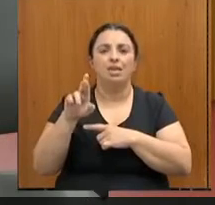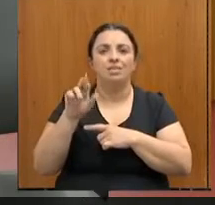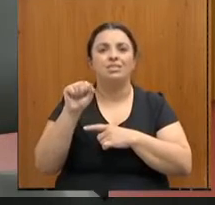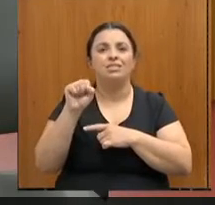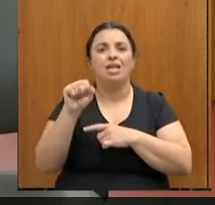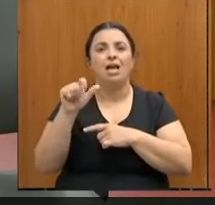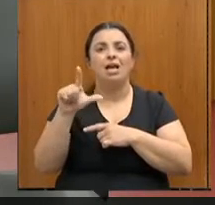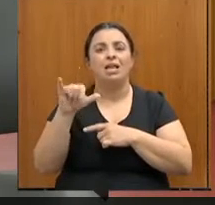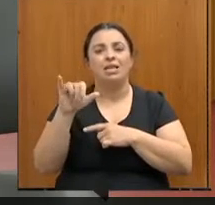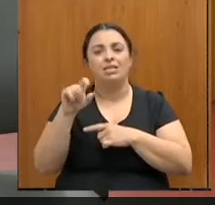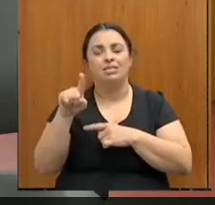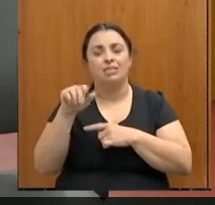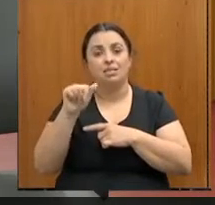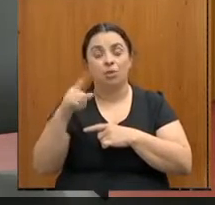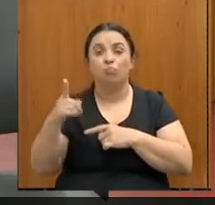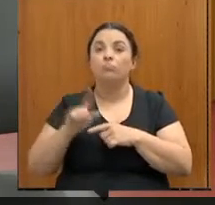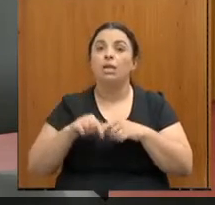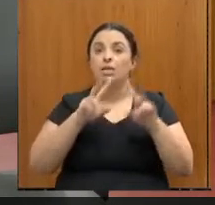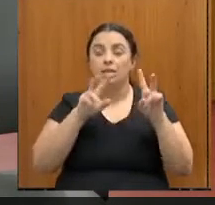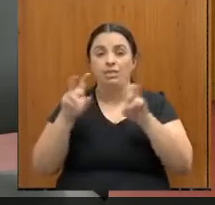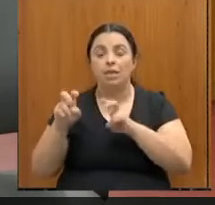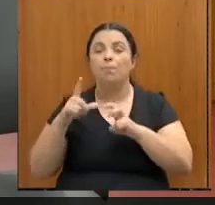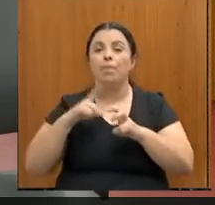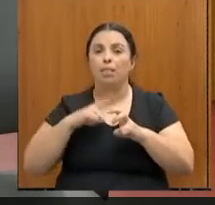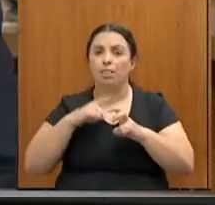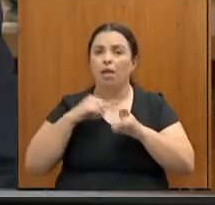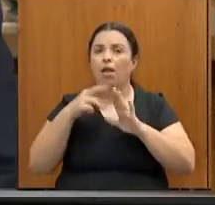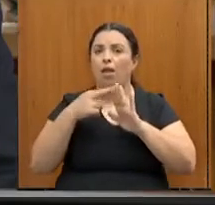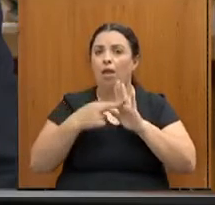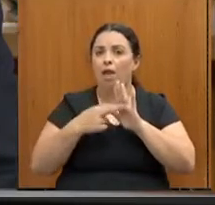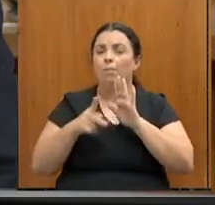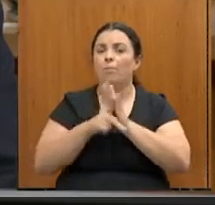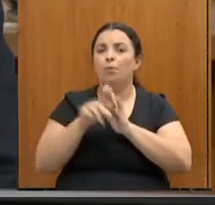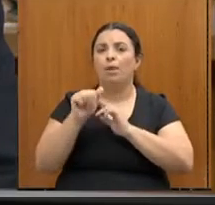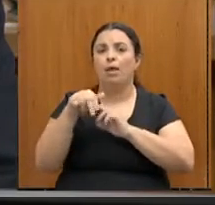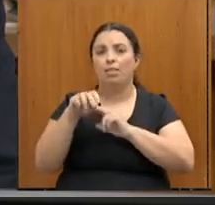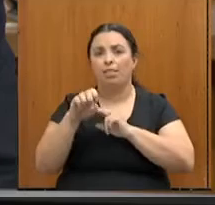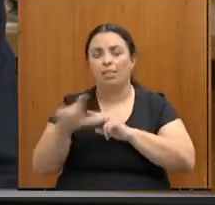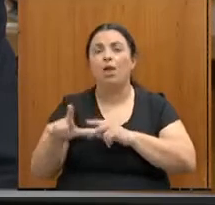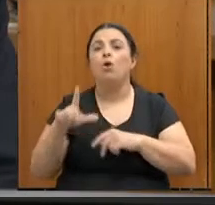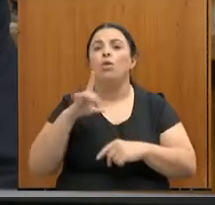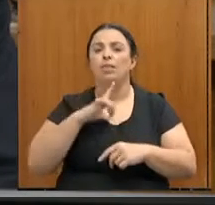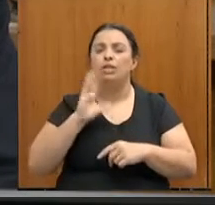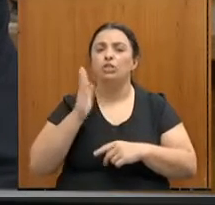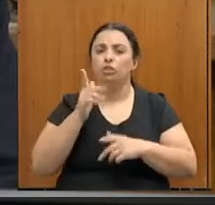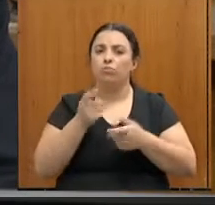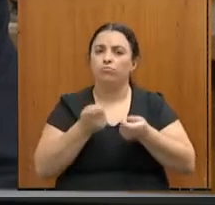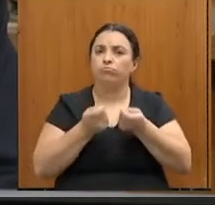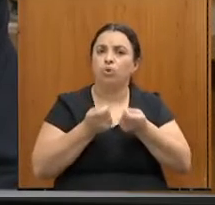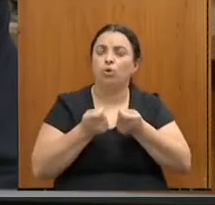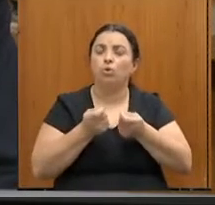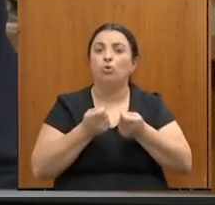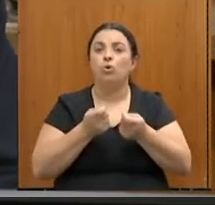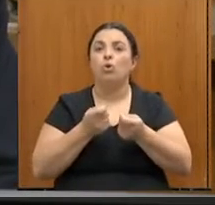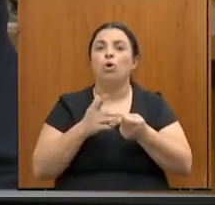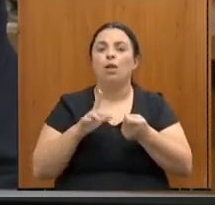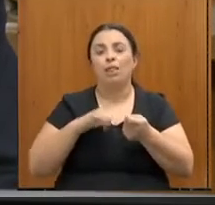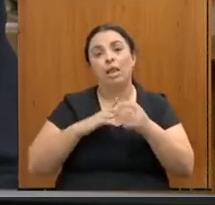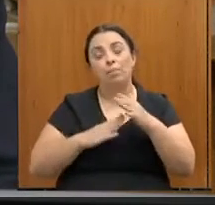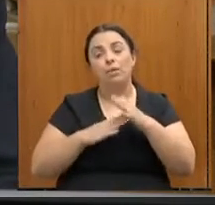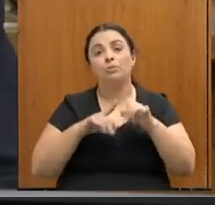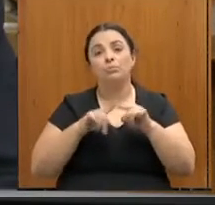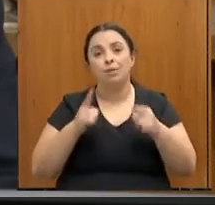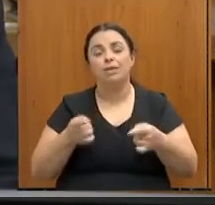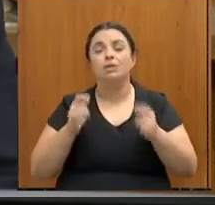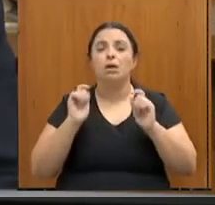nem sempre são temas que tem regulação Daniel né tudo isso é regulado pela agência então às vezes a gente tem limite mas acho que a gente